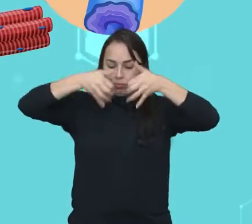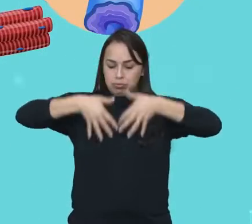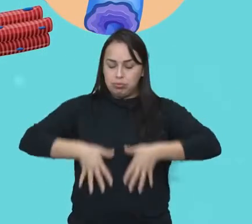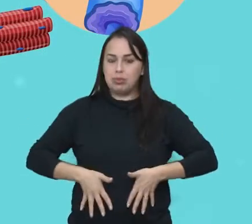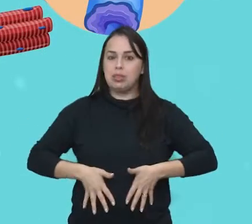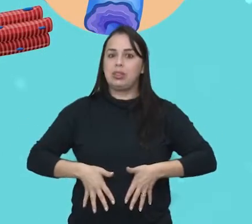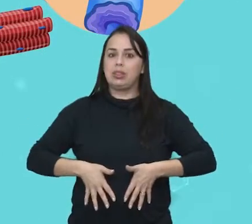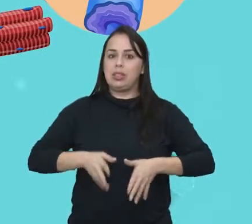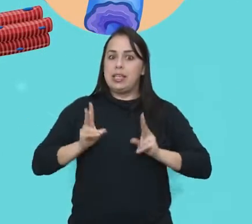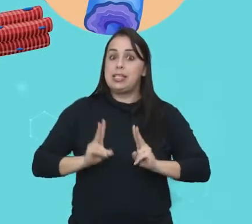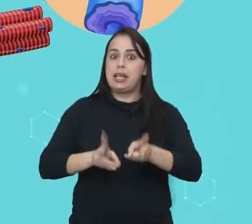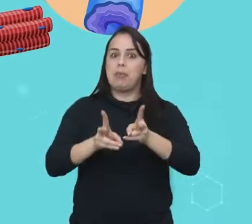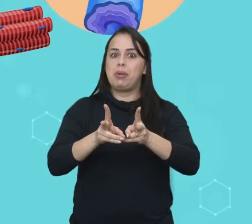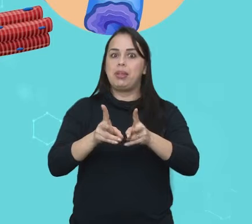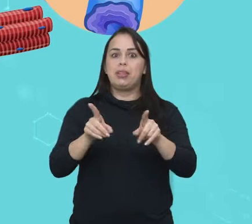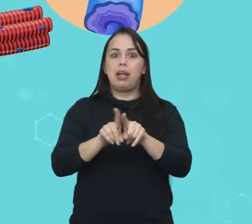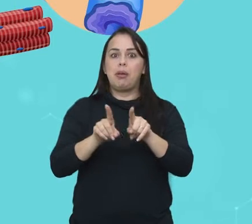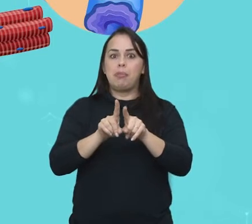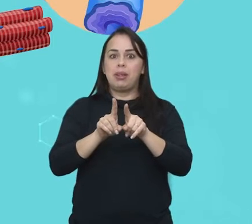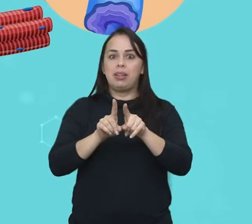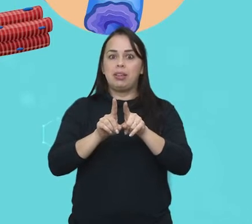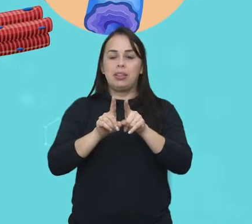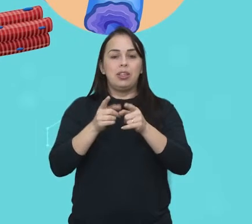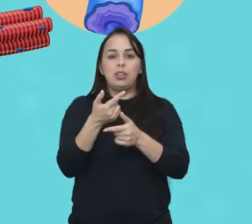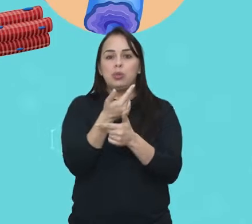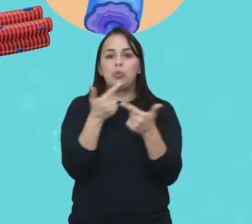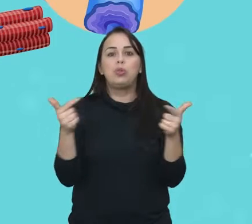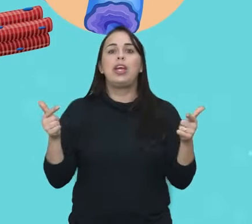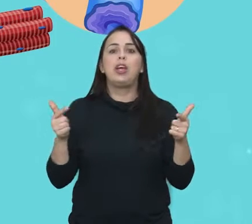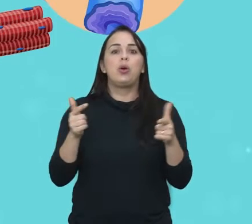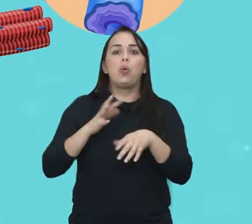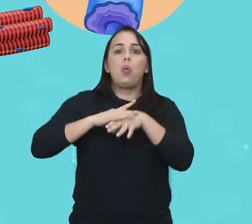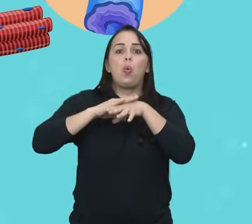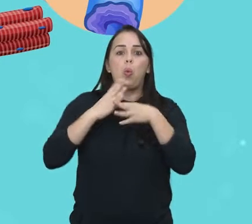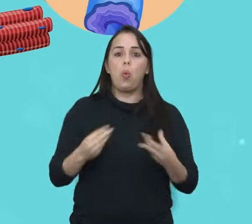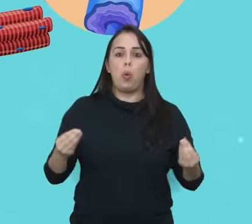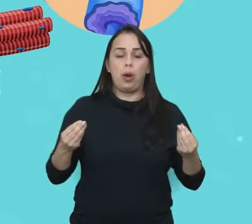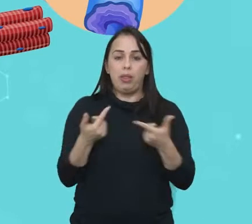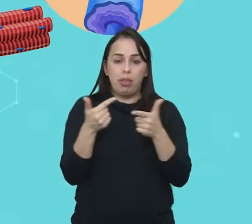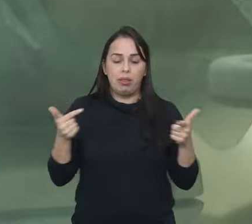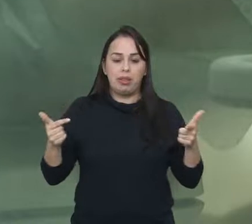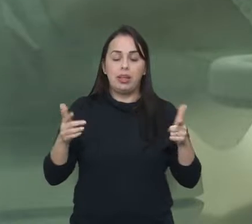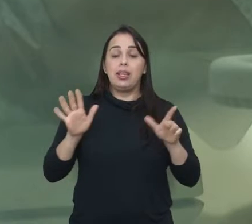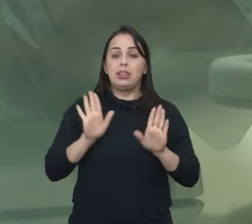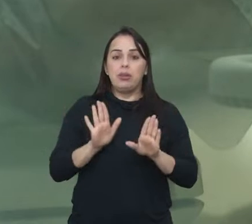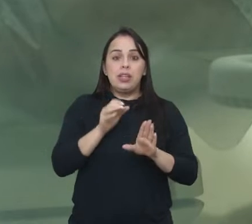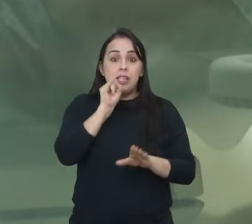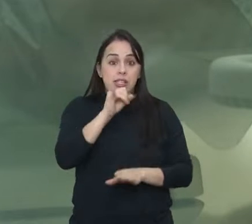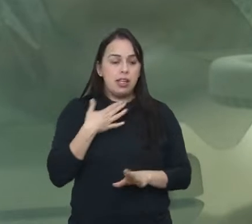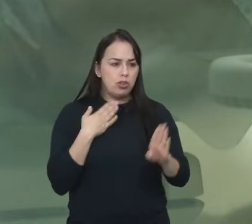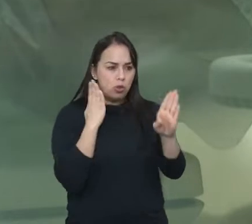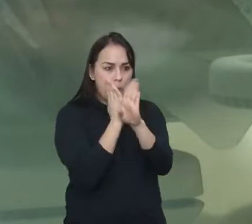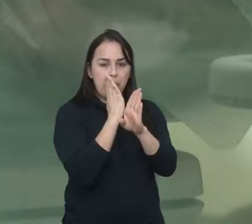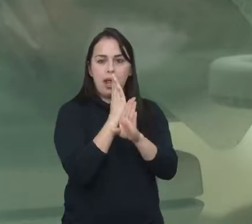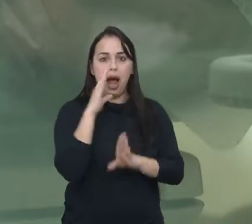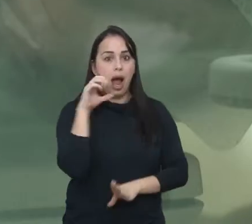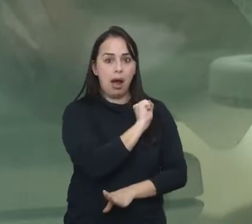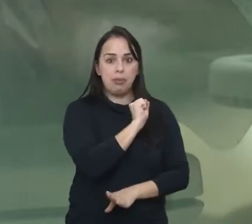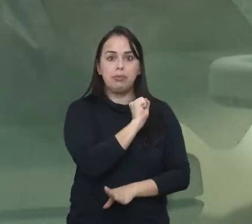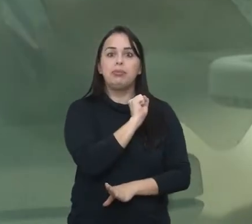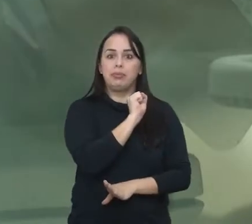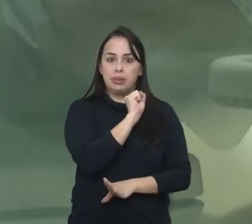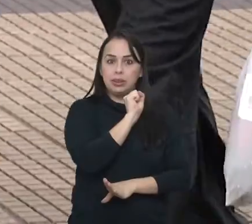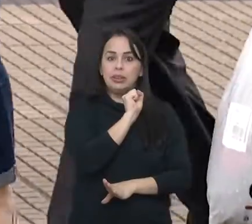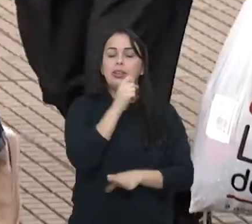doença neurológica crônica e autoimune, ou seja, não possui cura. No entanto, com diagnóstico precoce e